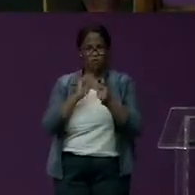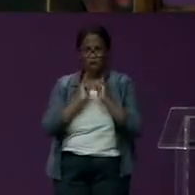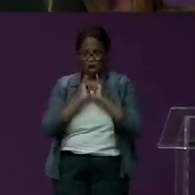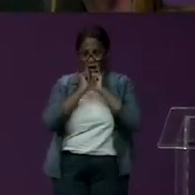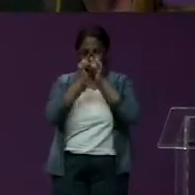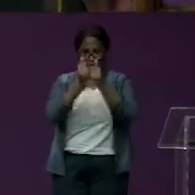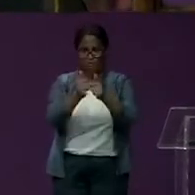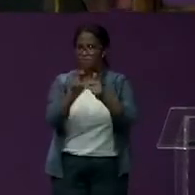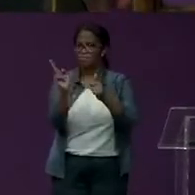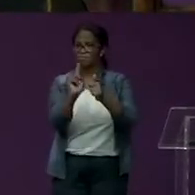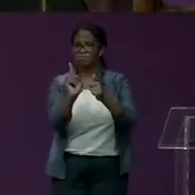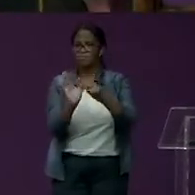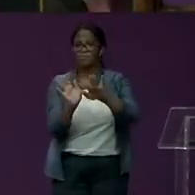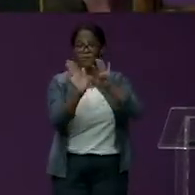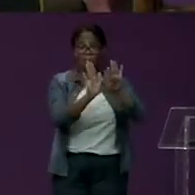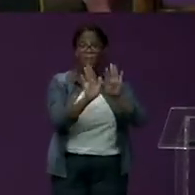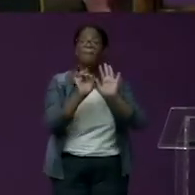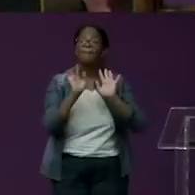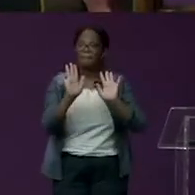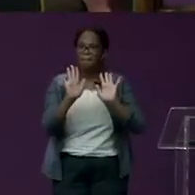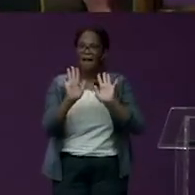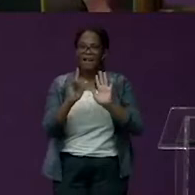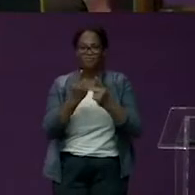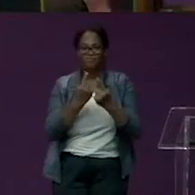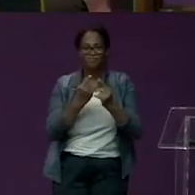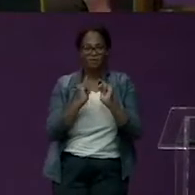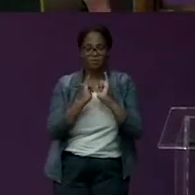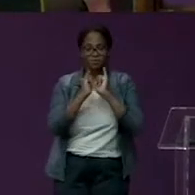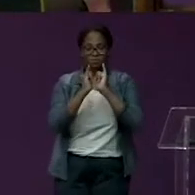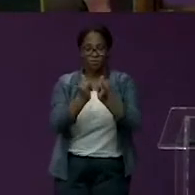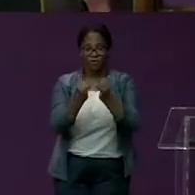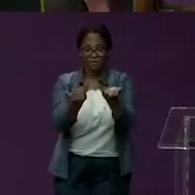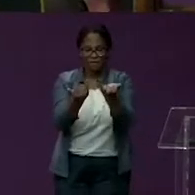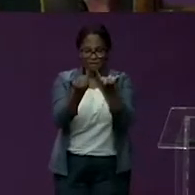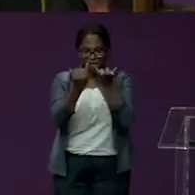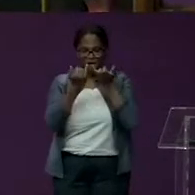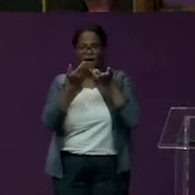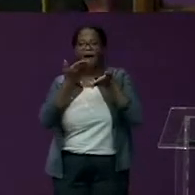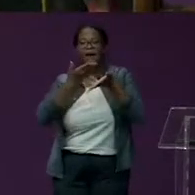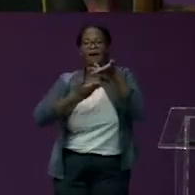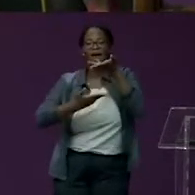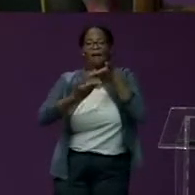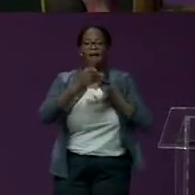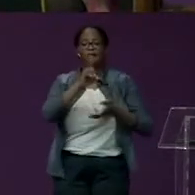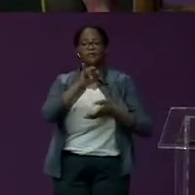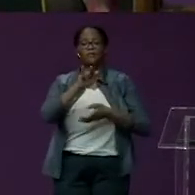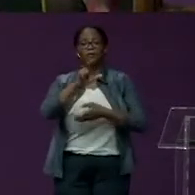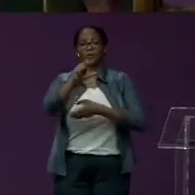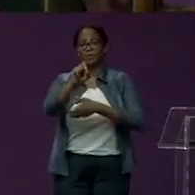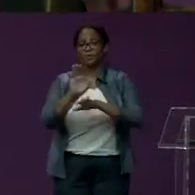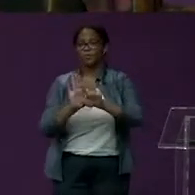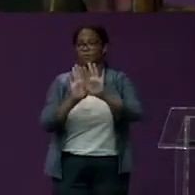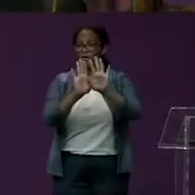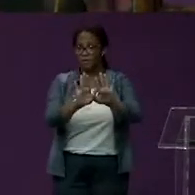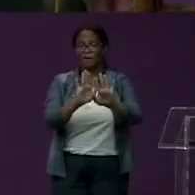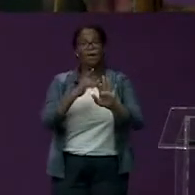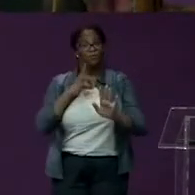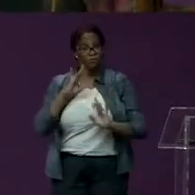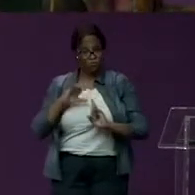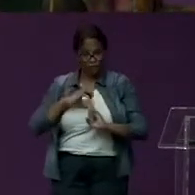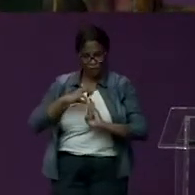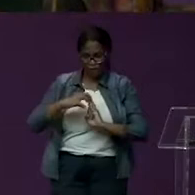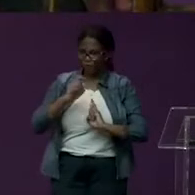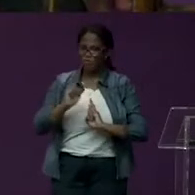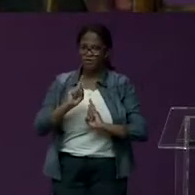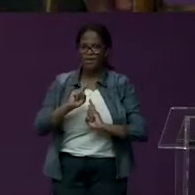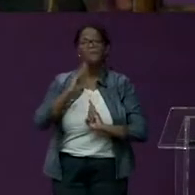a emissão, né? Mas o diálogo, né? E eu acho que isso, não só a Fiocruz, mas o país como um